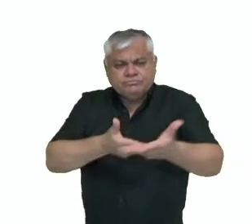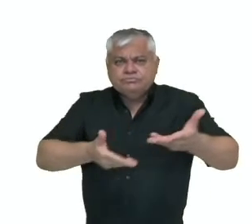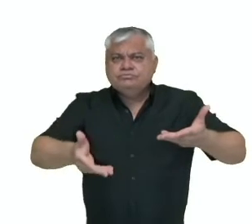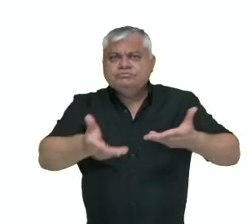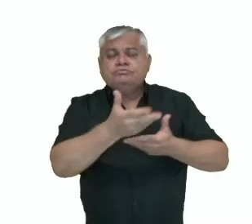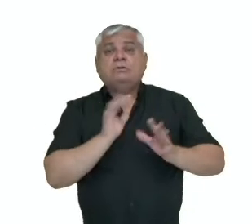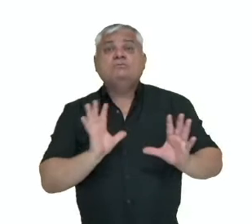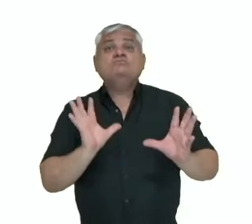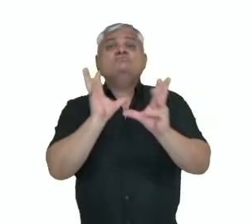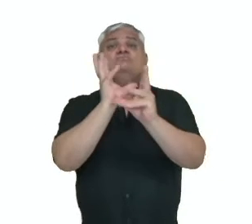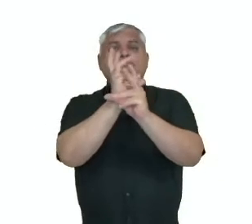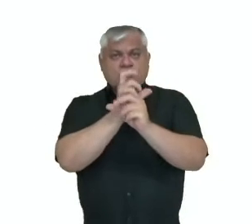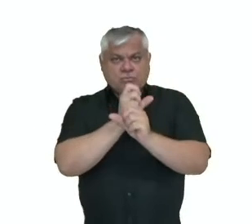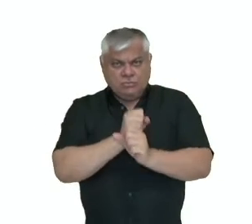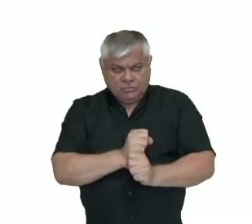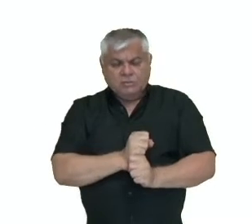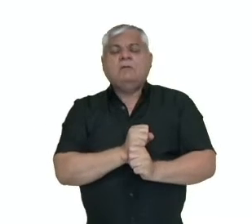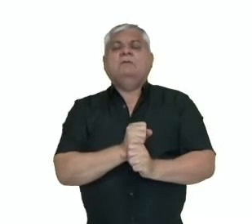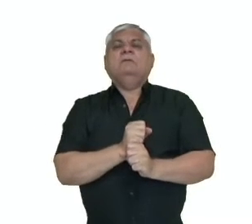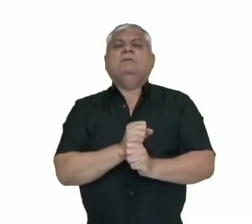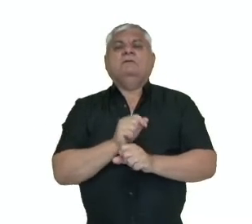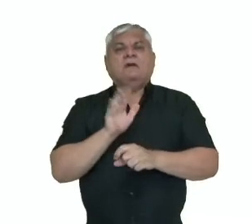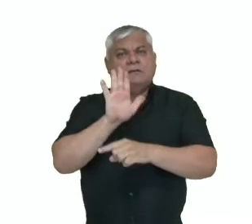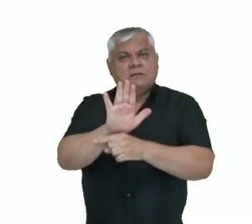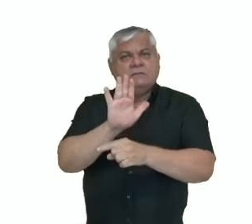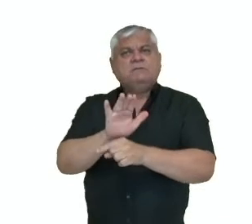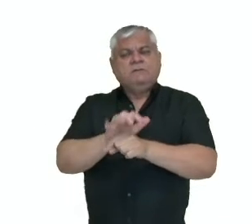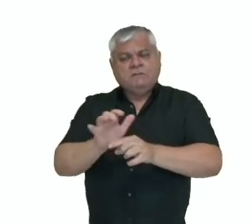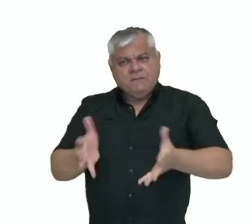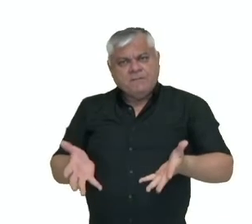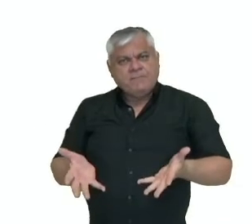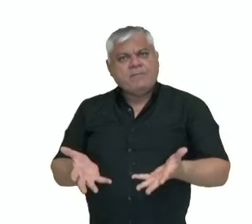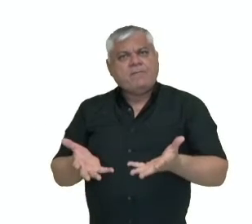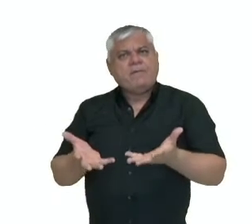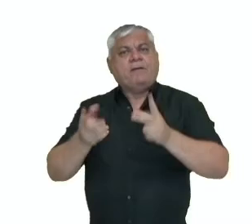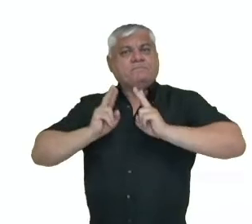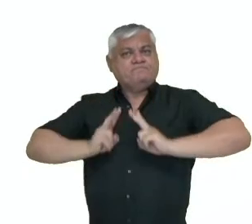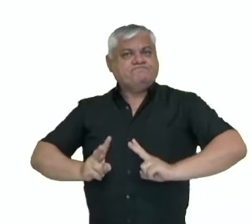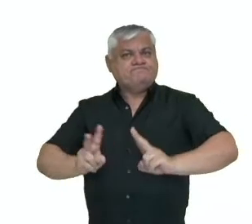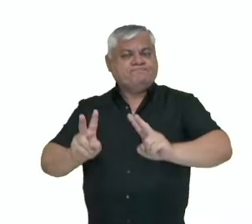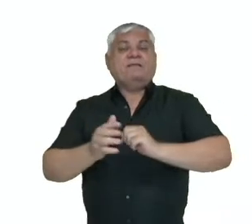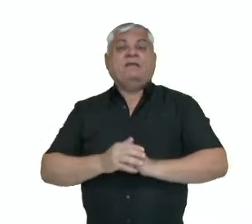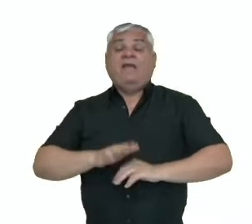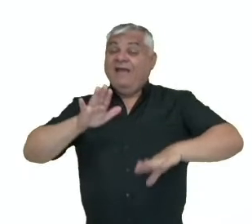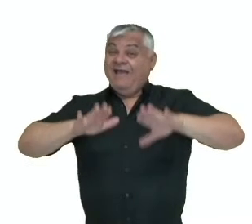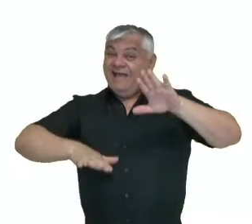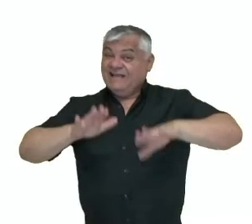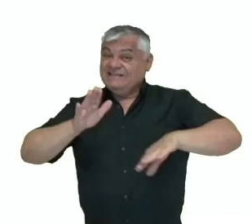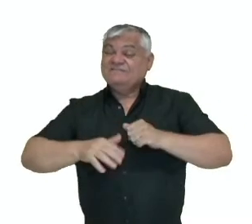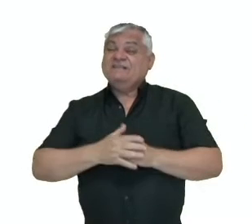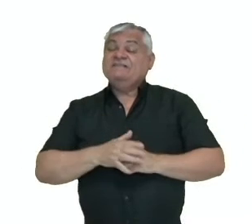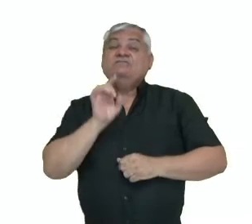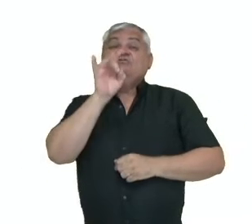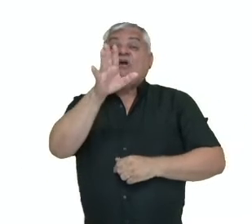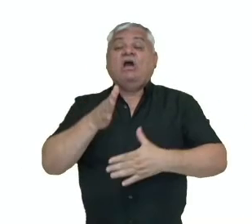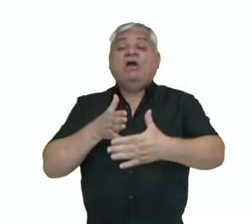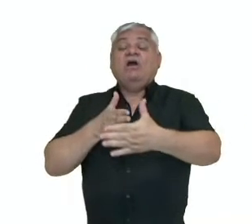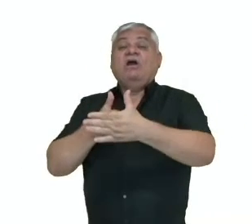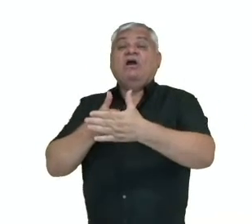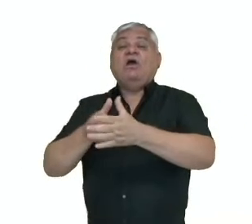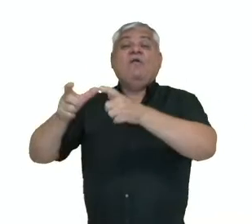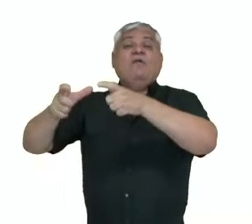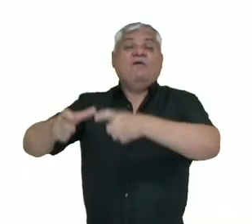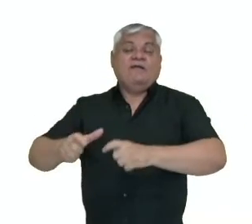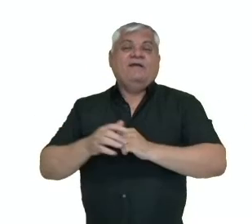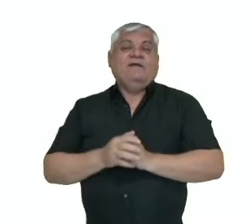dá força ao movimento a seguir adiante. Porém, às vezes essa união não fica restrita a estruturas